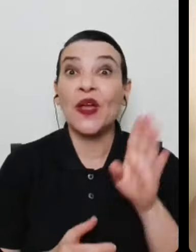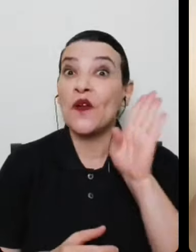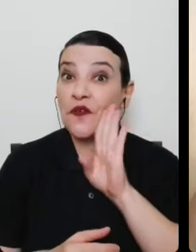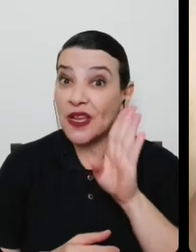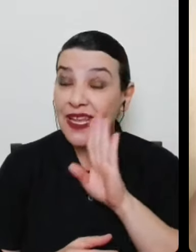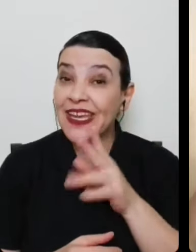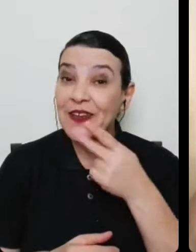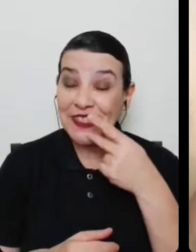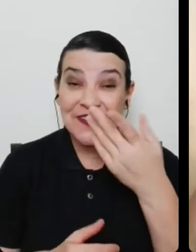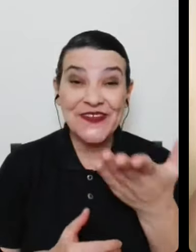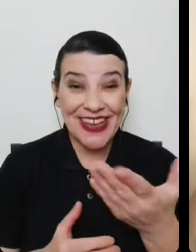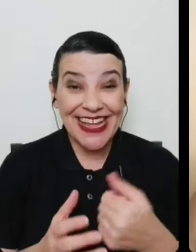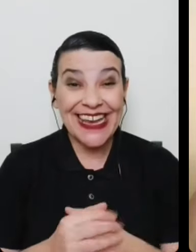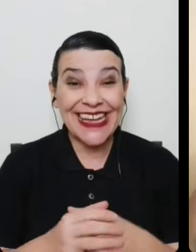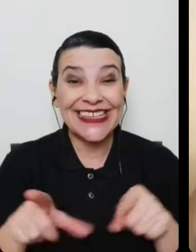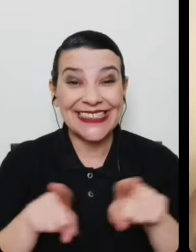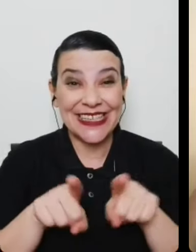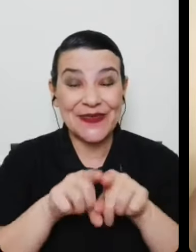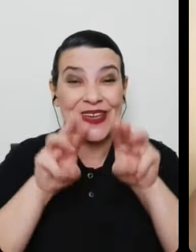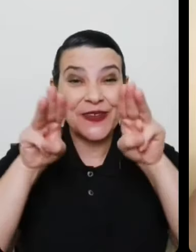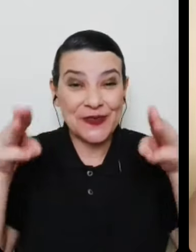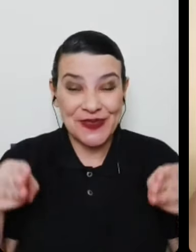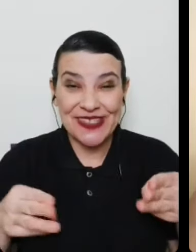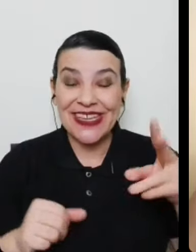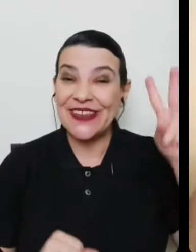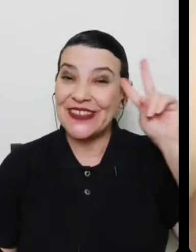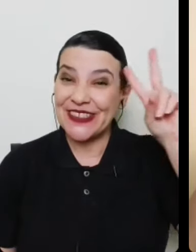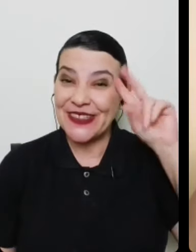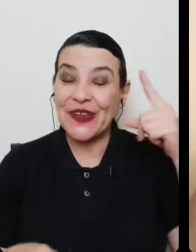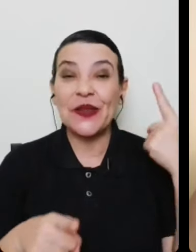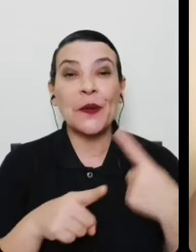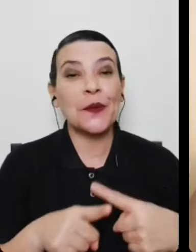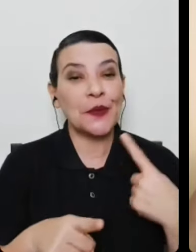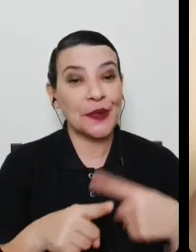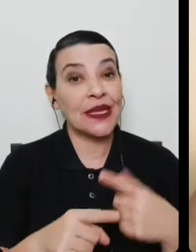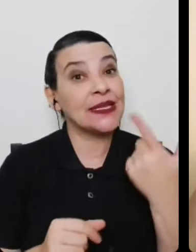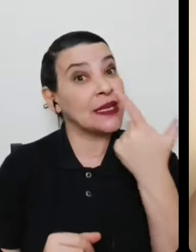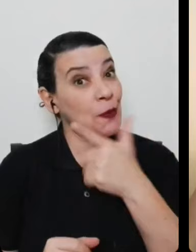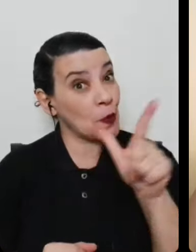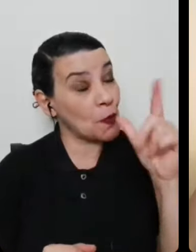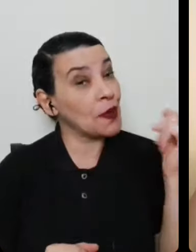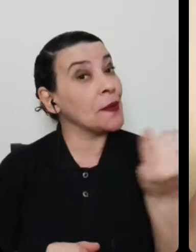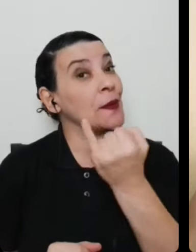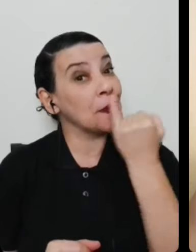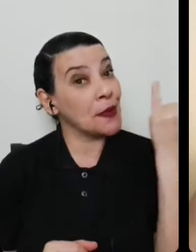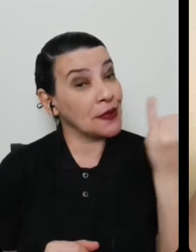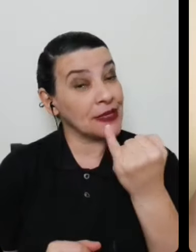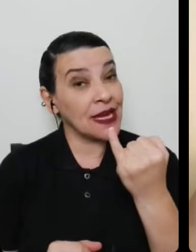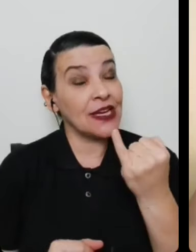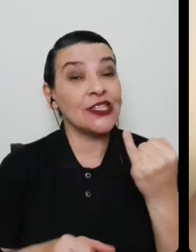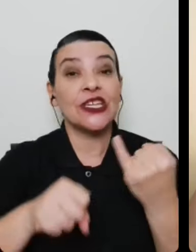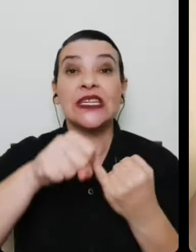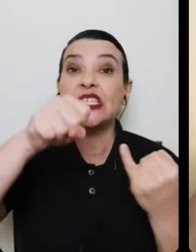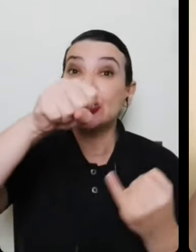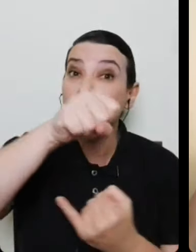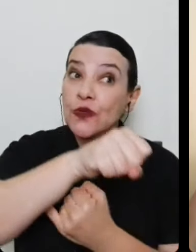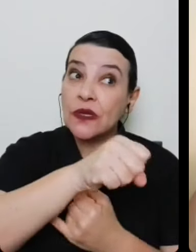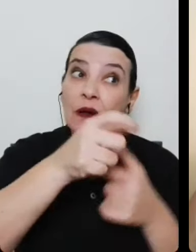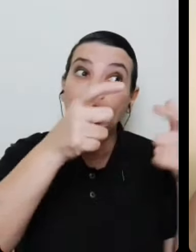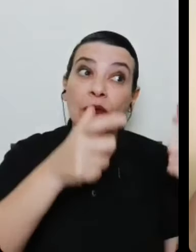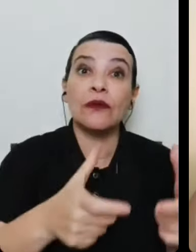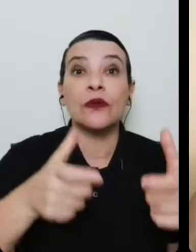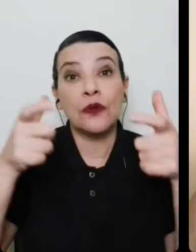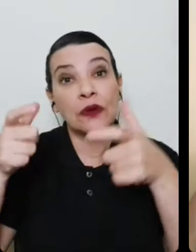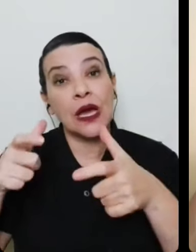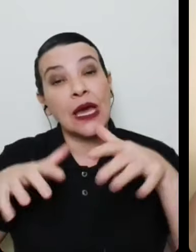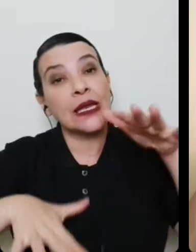falar do caso do Museu de História, porque tem uma outra questão importante que cada instituição, de acordo com